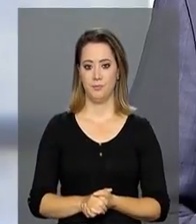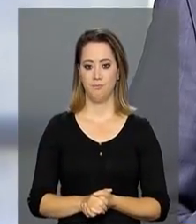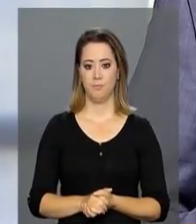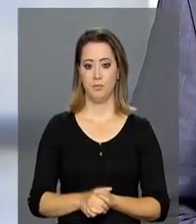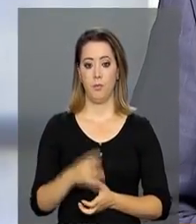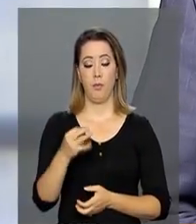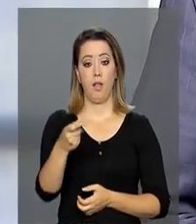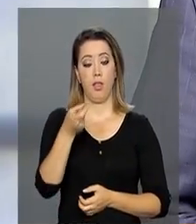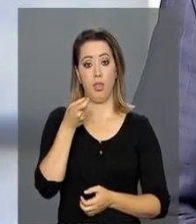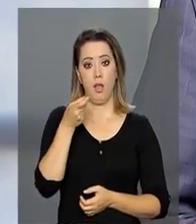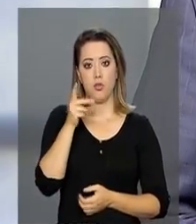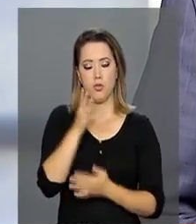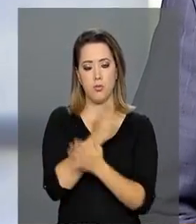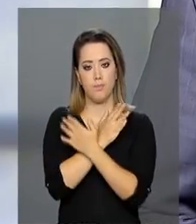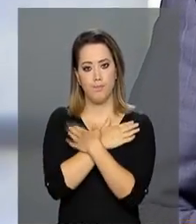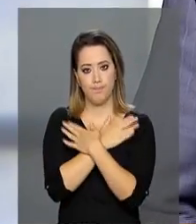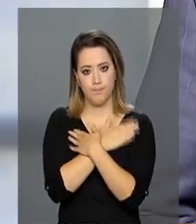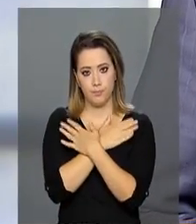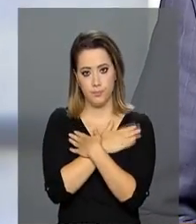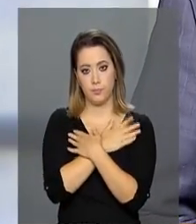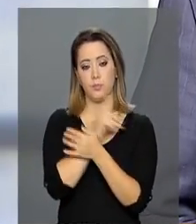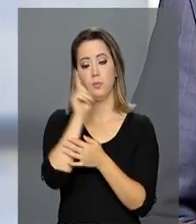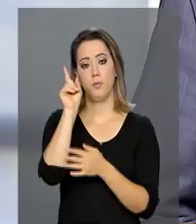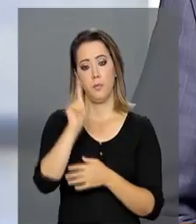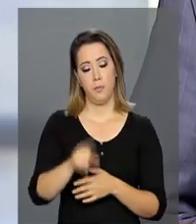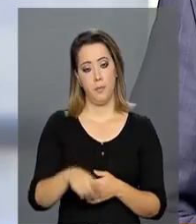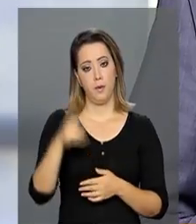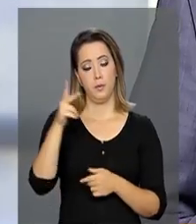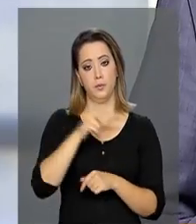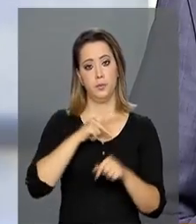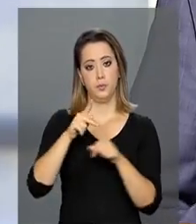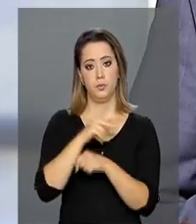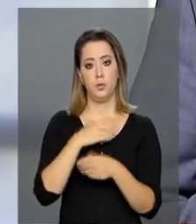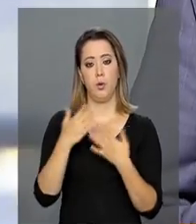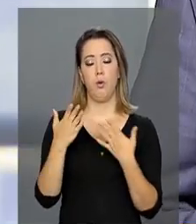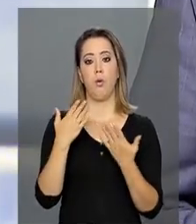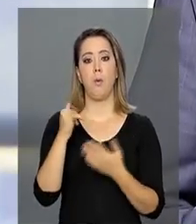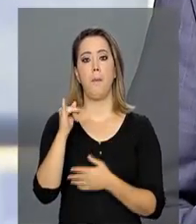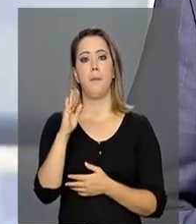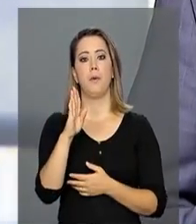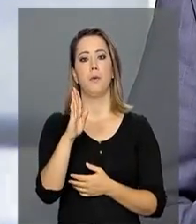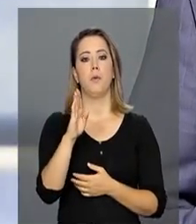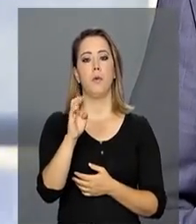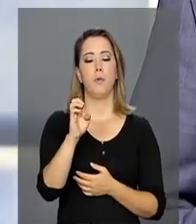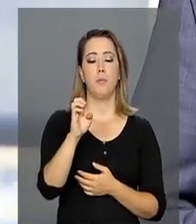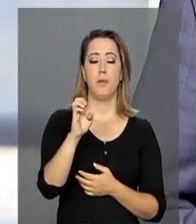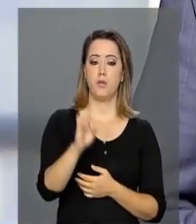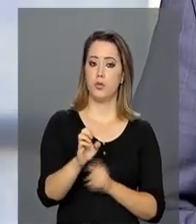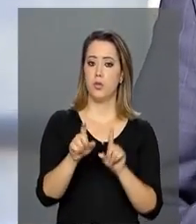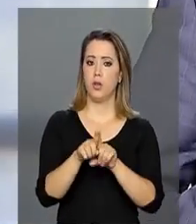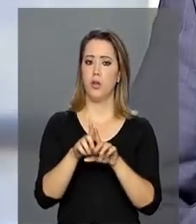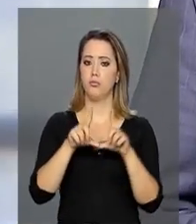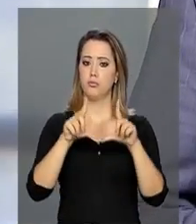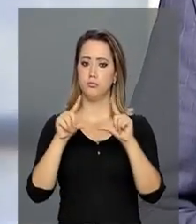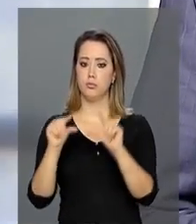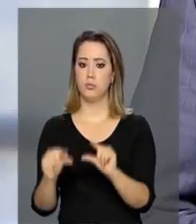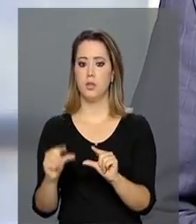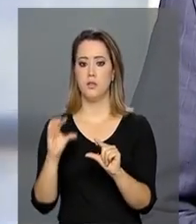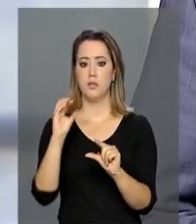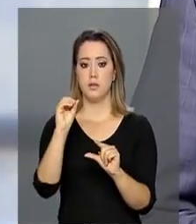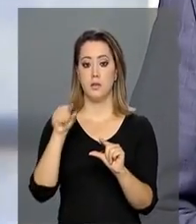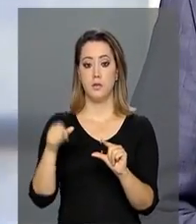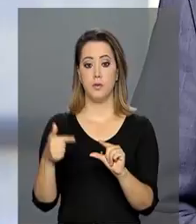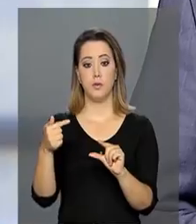a taxa de desocupação que é o desemprego no país medido pelo IBGE caiu 0,7 pon